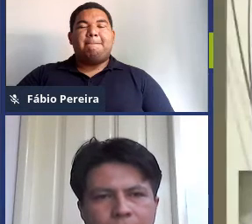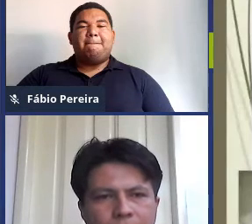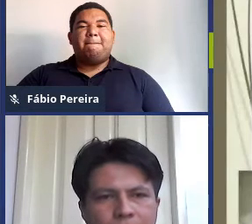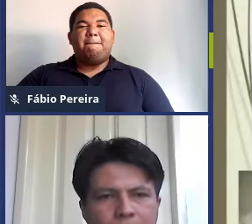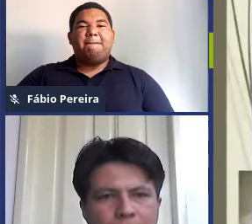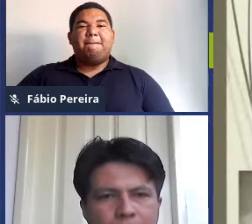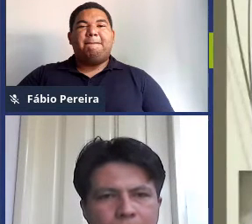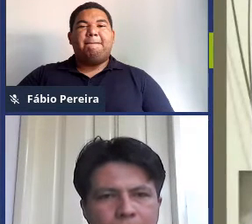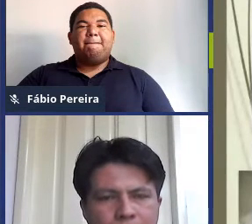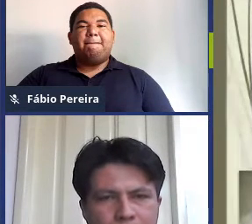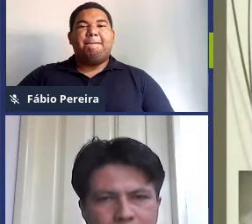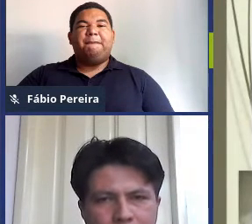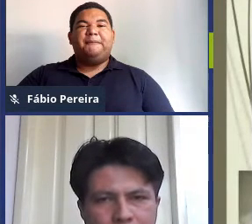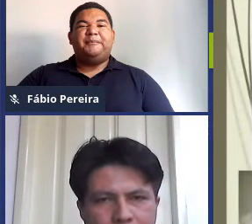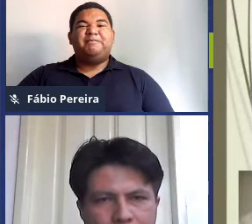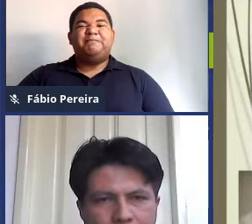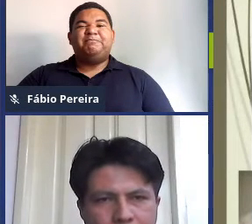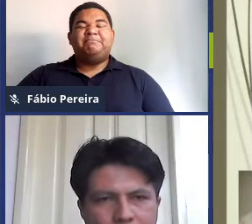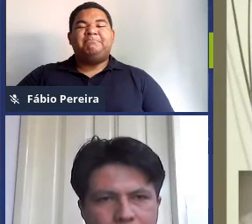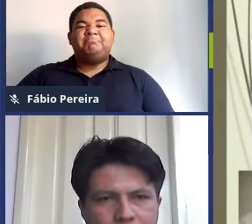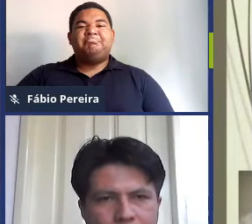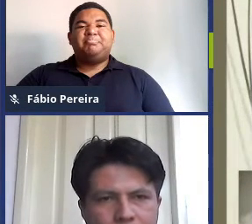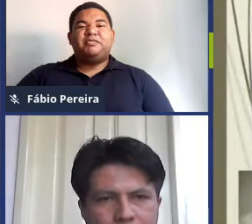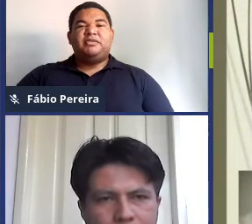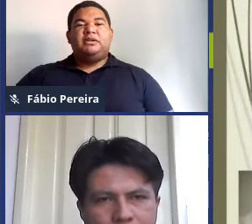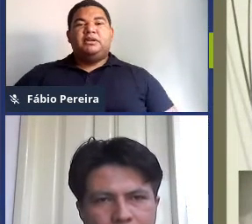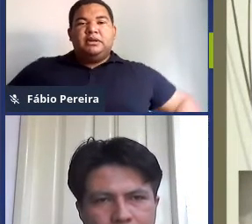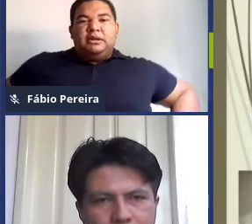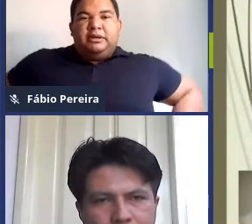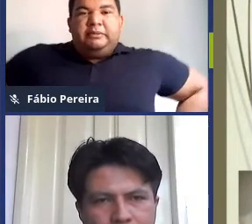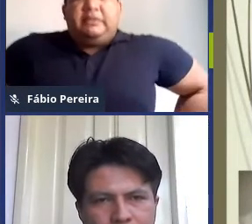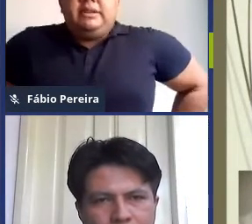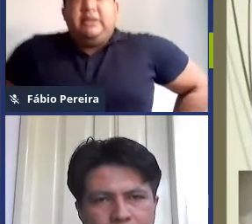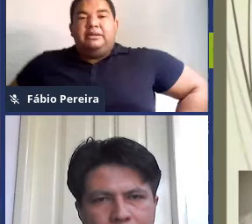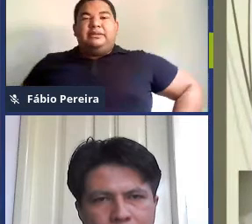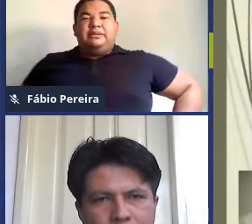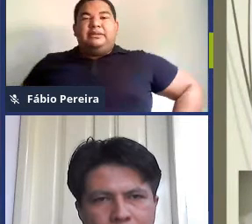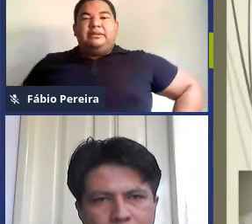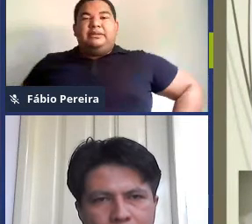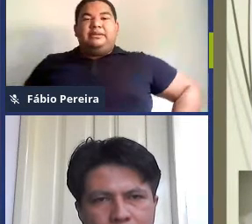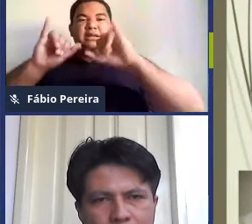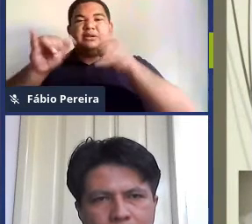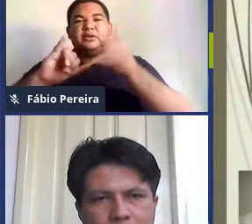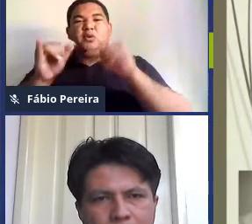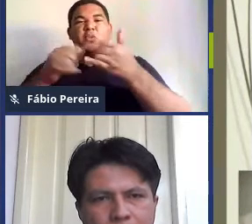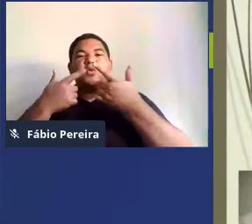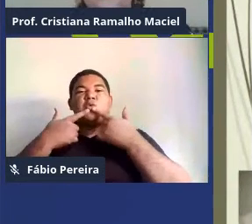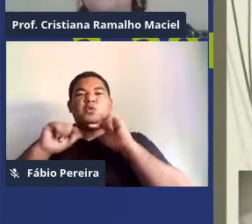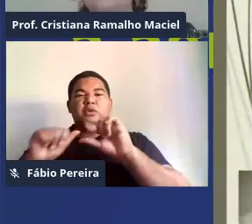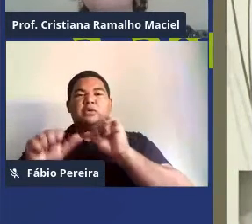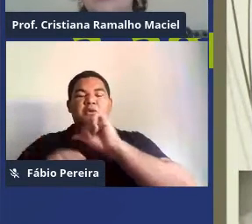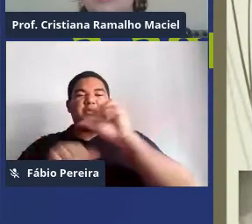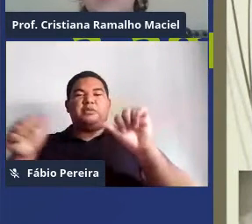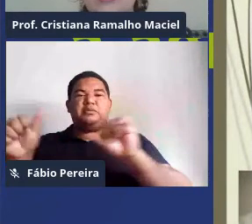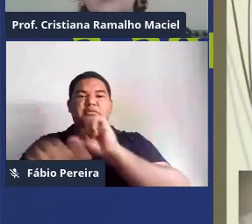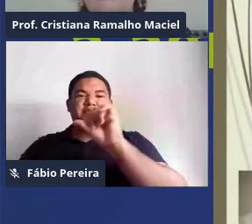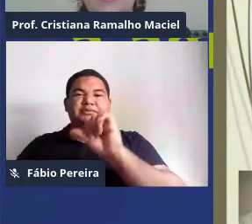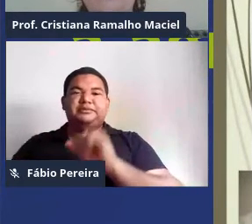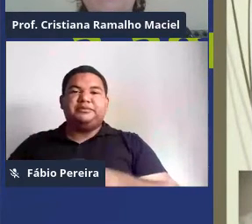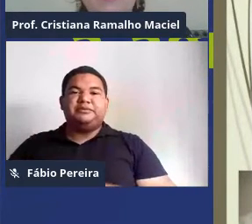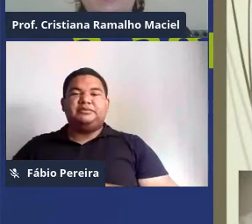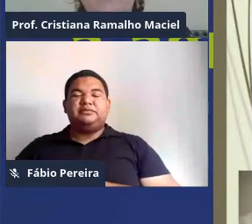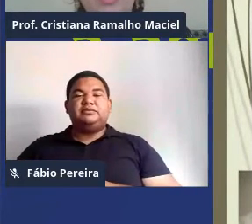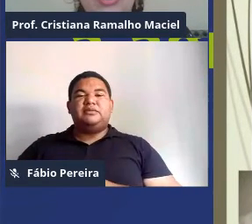Que eu vou analisar, ou seja, eu vou transformar química numa linguagem em sílico, ou seja, numa